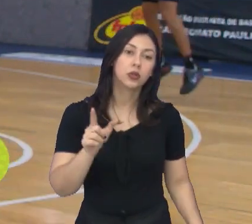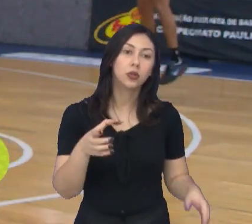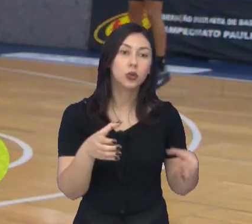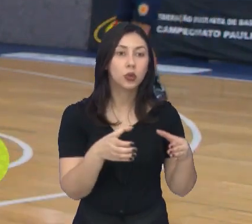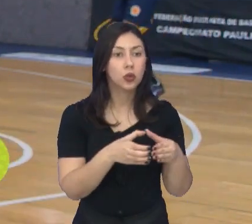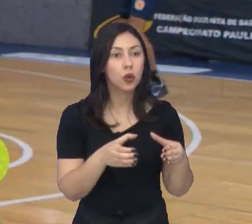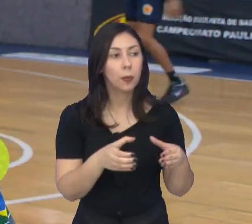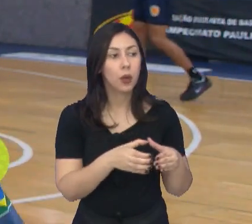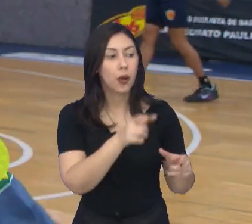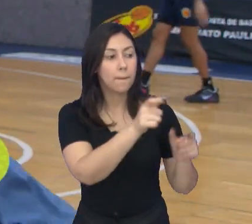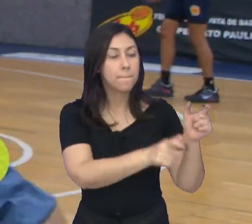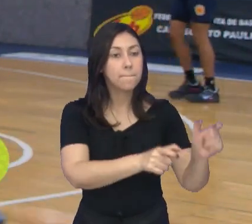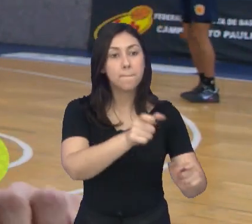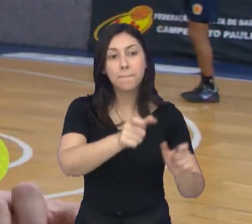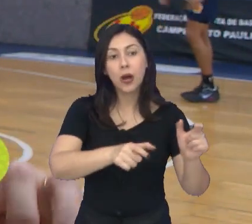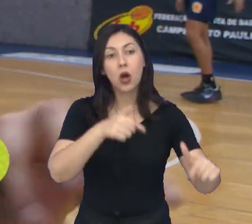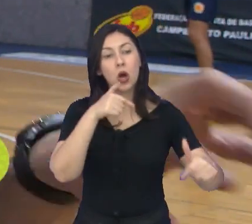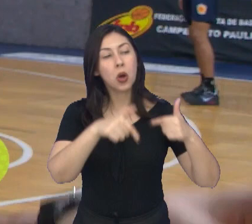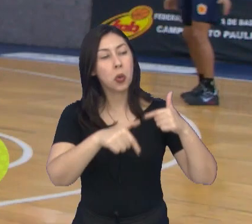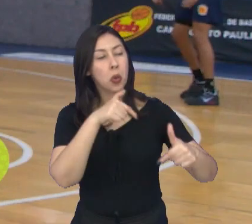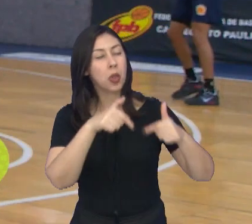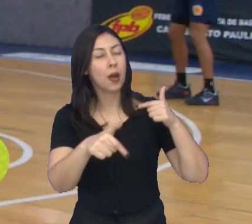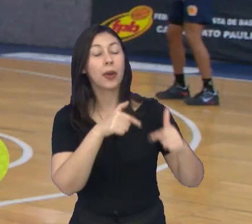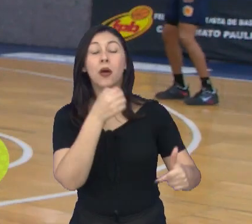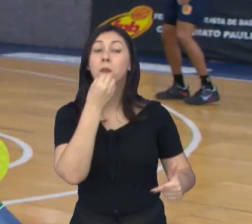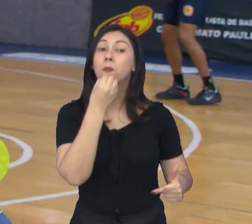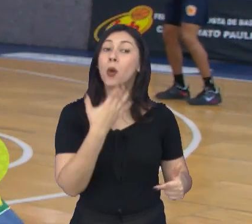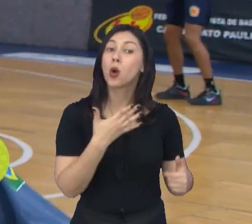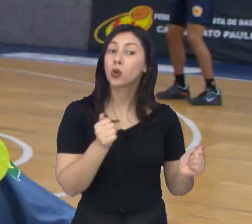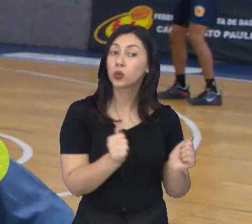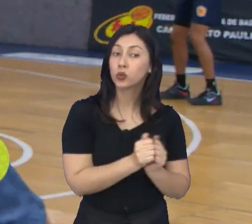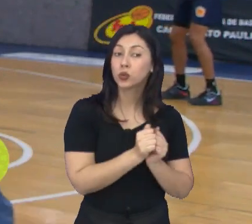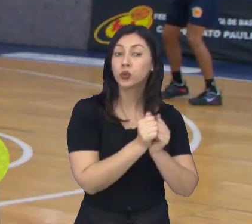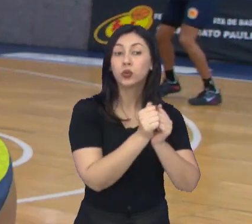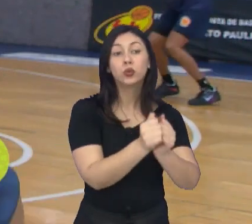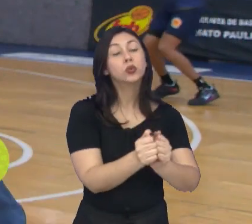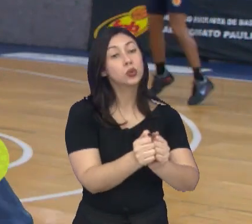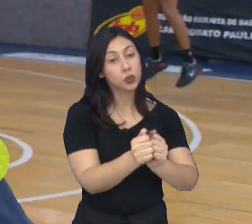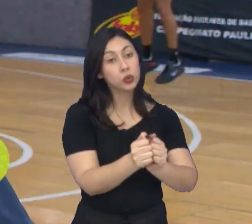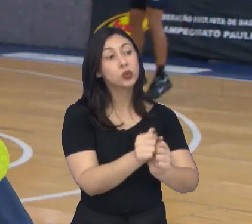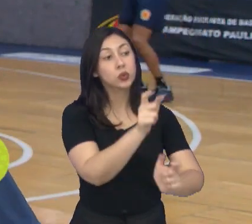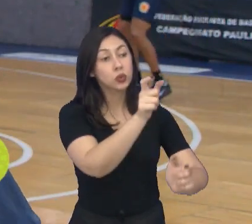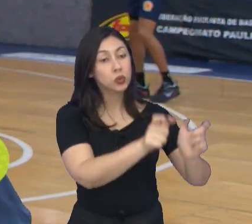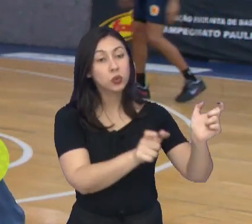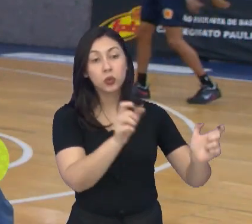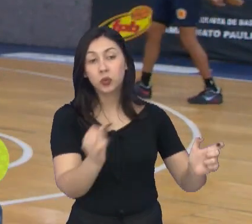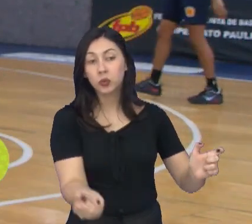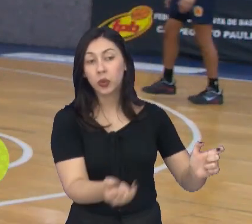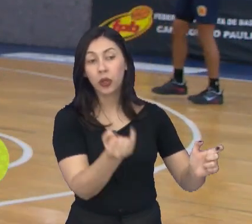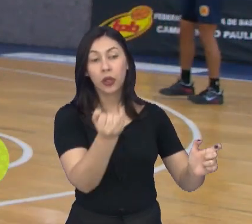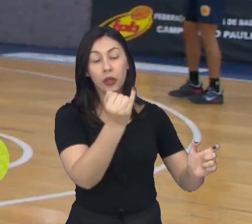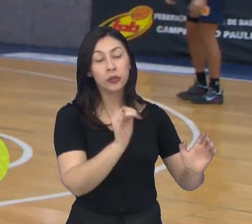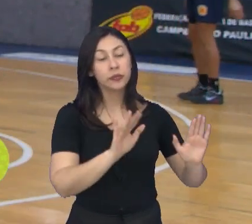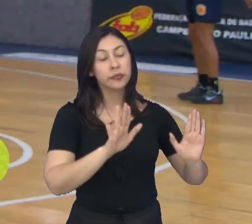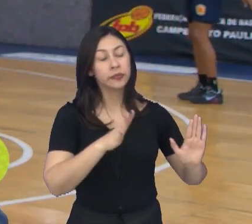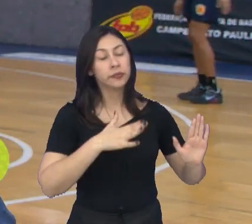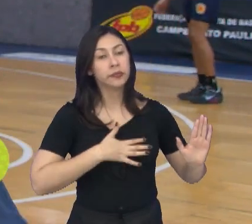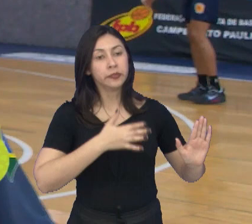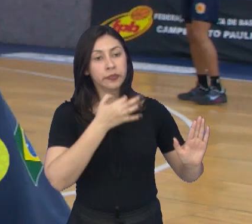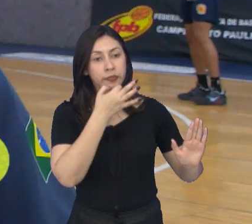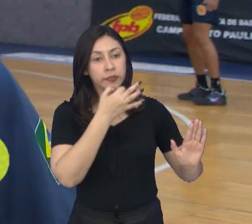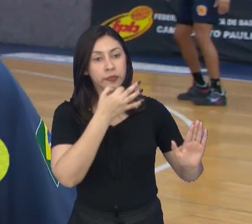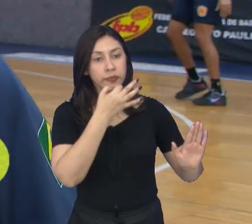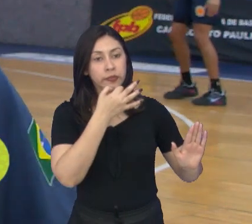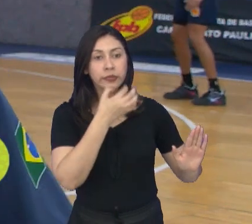de atletas que faz um trabalho muito bom acompanhando esses pilares do time. Mas eu acho que se